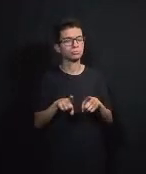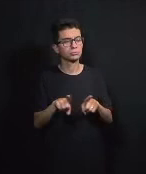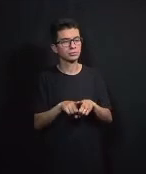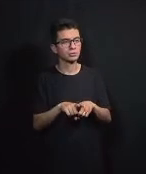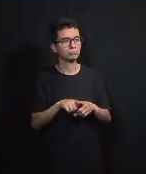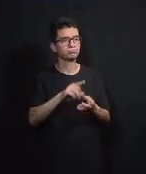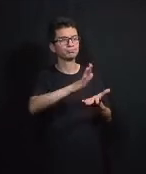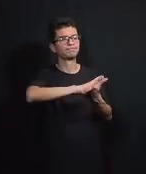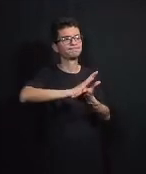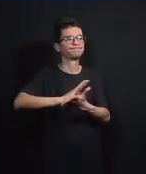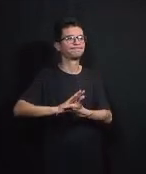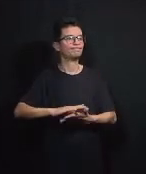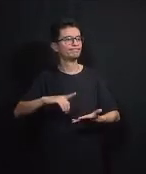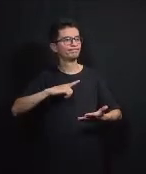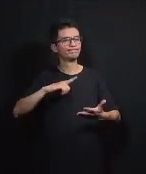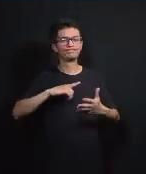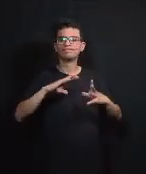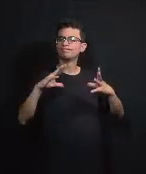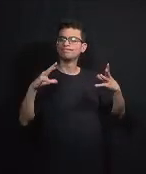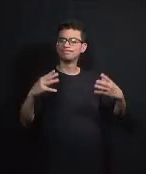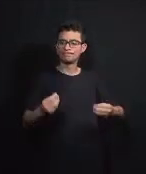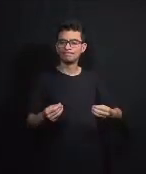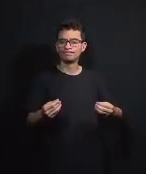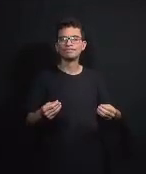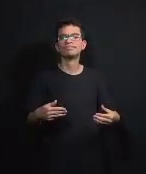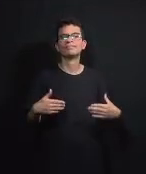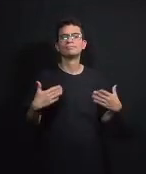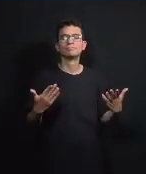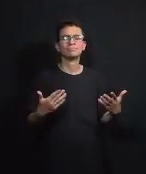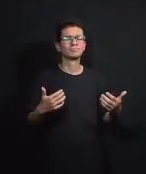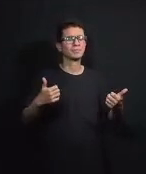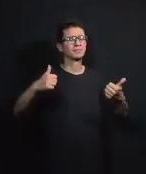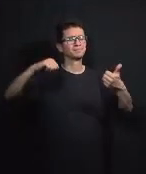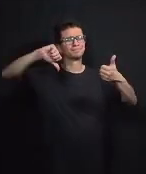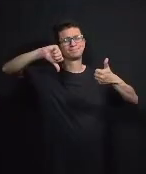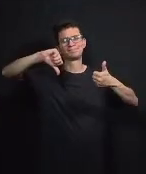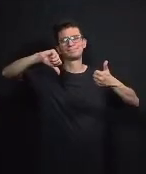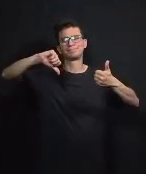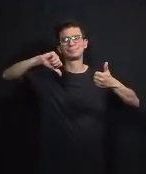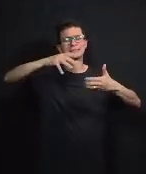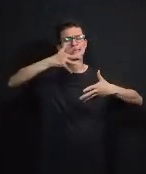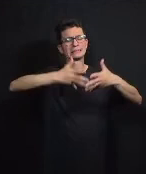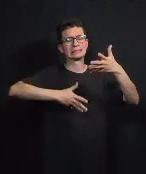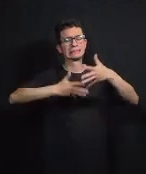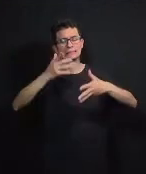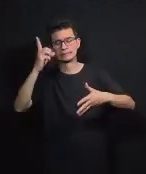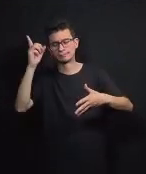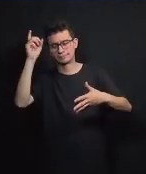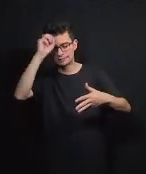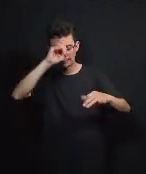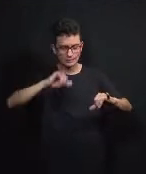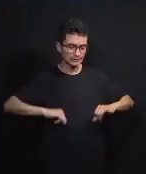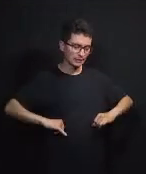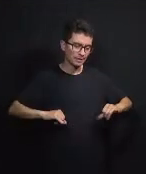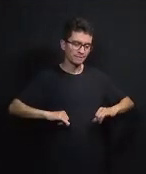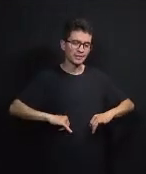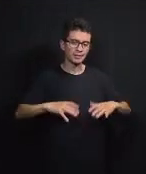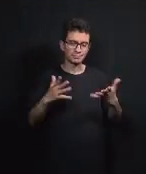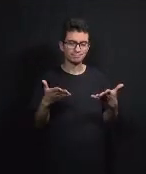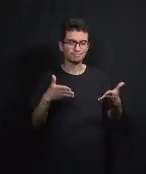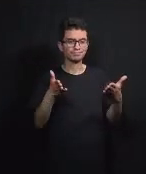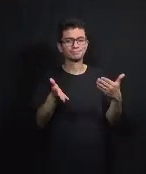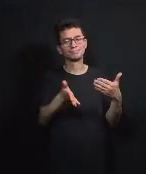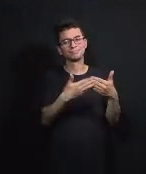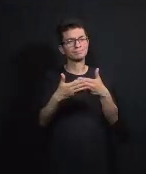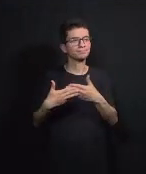são feitas às instituições. Bem ou mal, arranhadas, com dificuldades, com restrições,